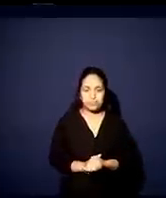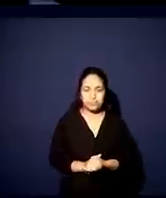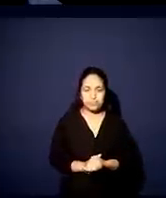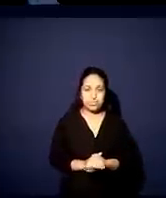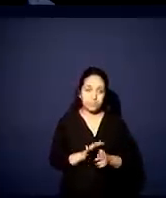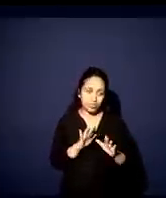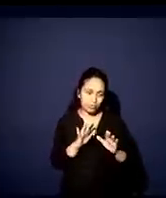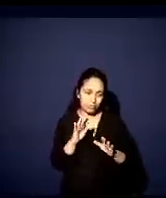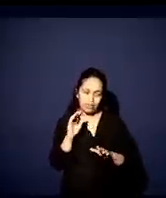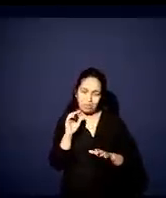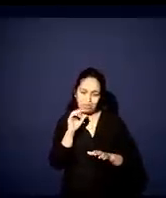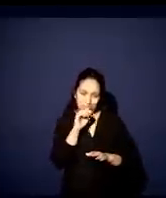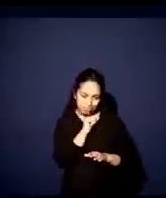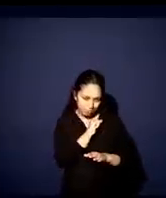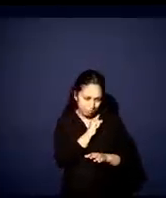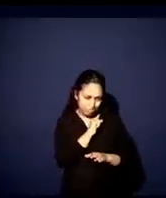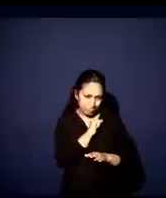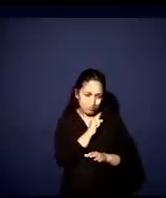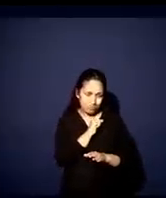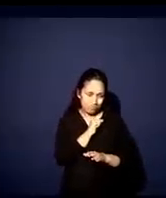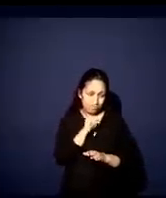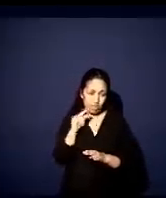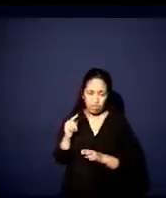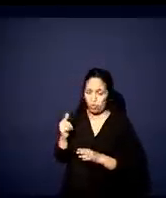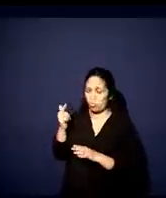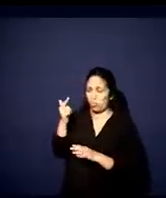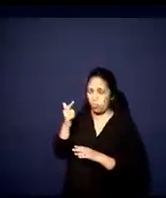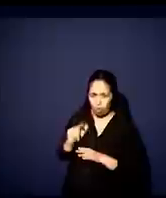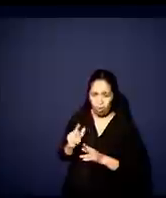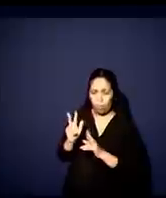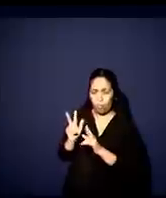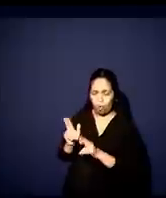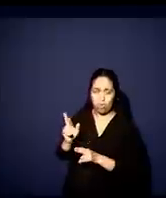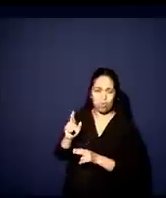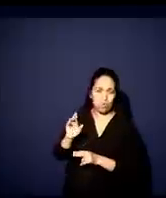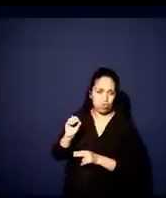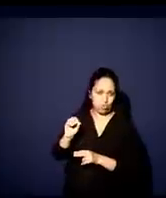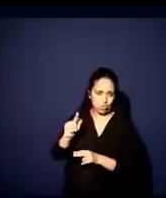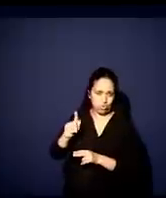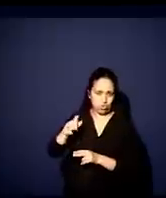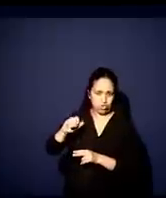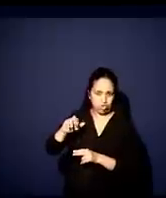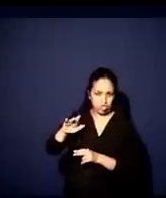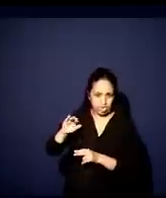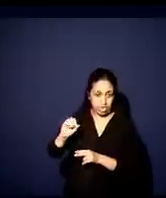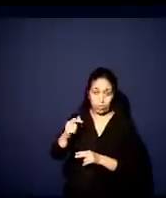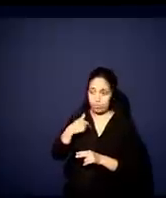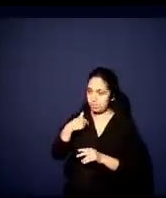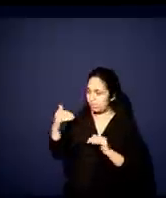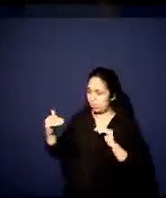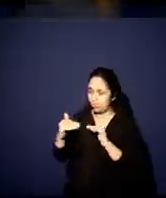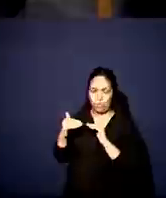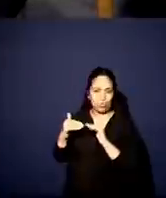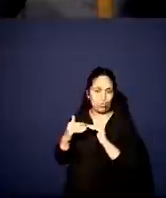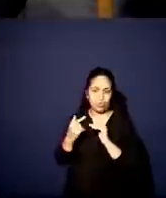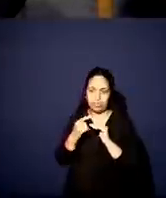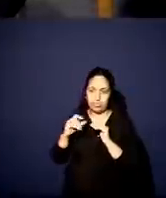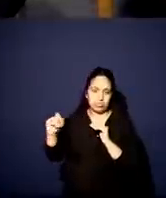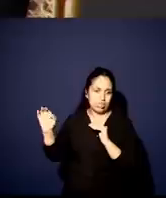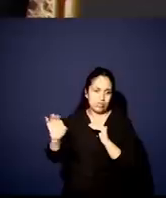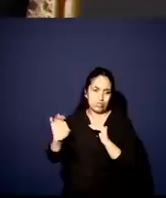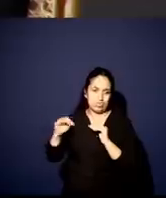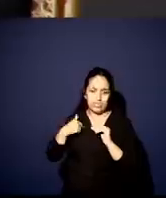sendo breve, não querendo repetir o Rogério, com o qual eu concordo 100%, o que é uma raridade no